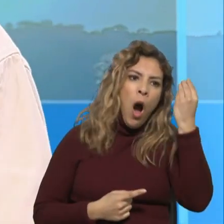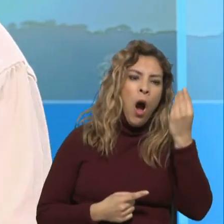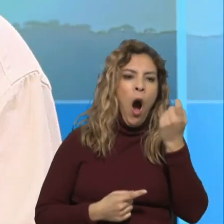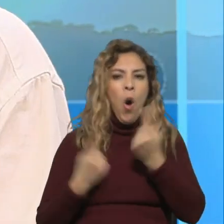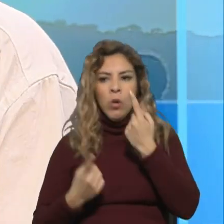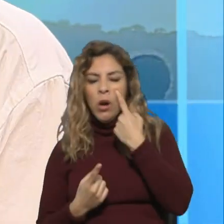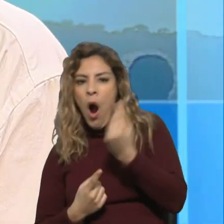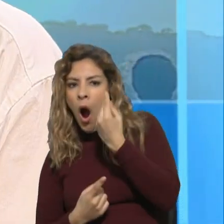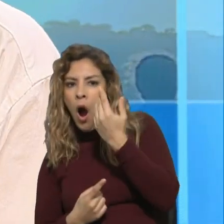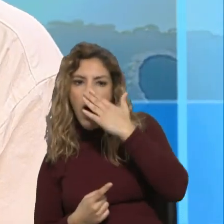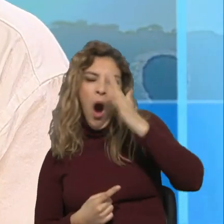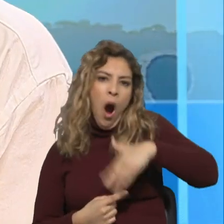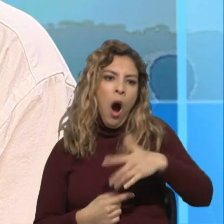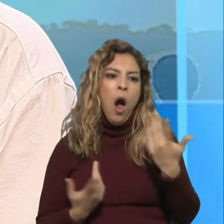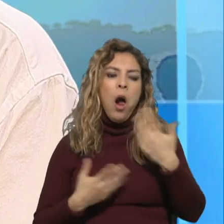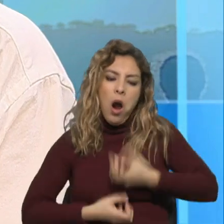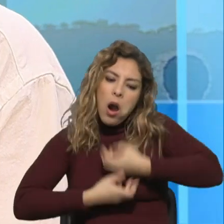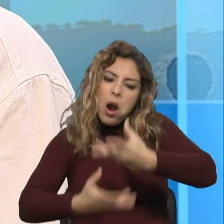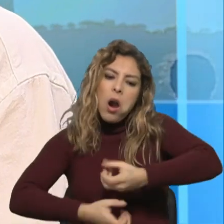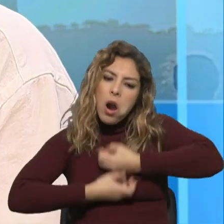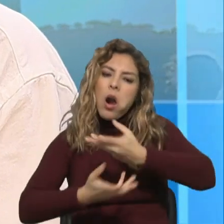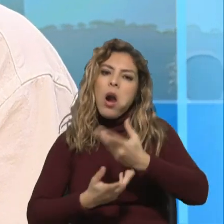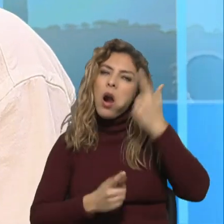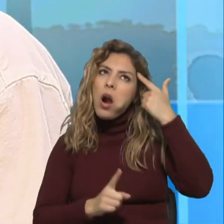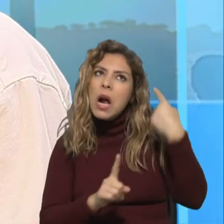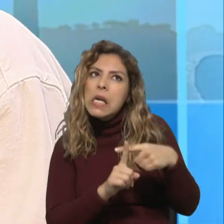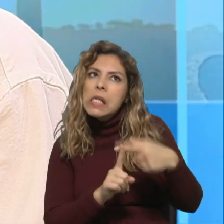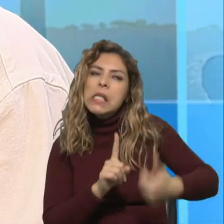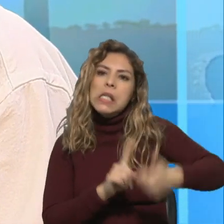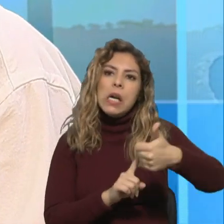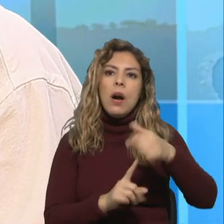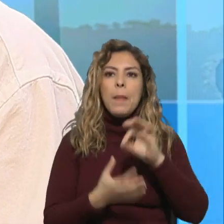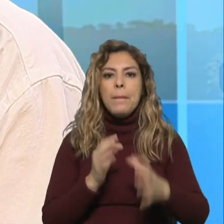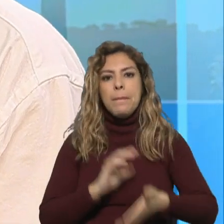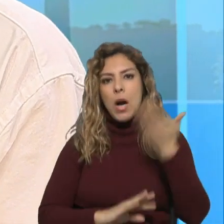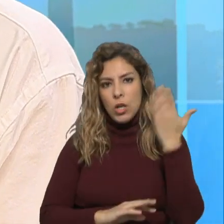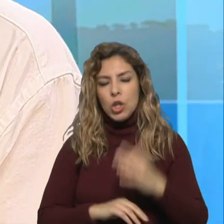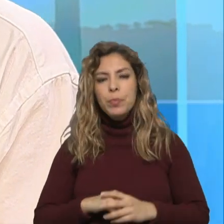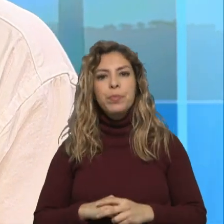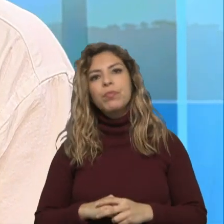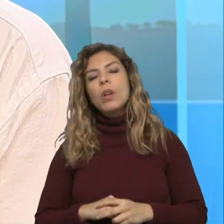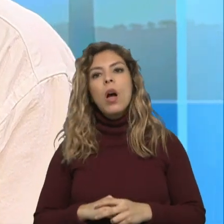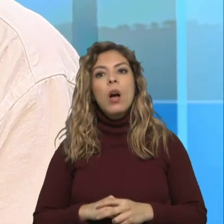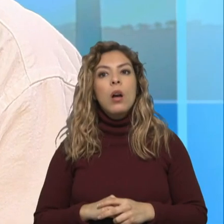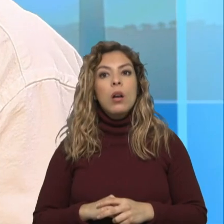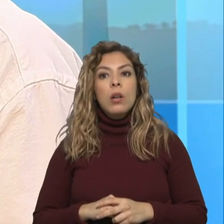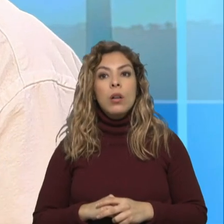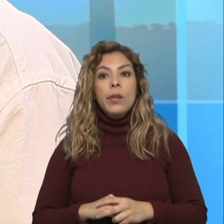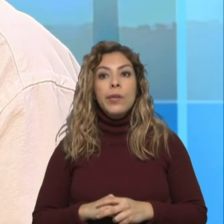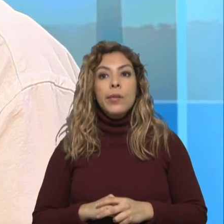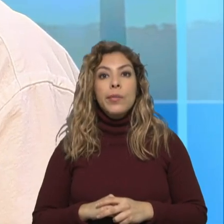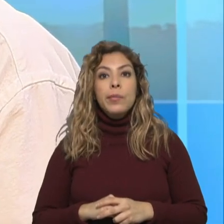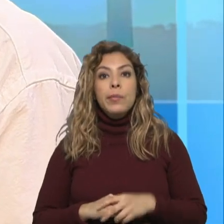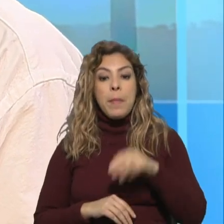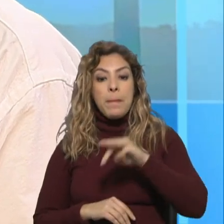uma experiência a partilhar ou com um pensamento em algum dos temas que queremos que seja partilhado. Vamos ter pessoas como o